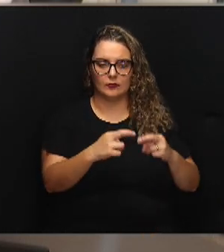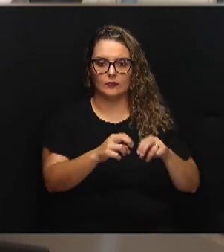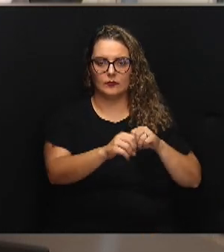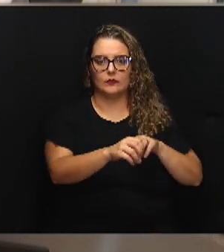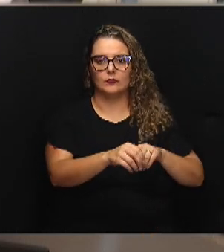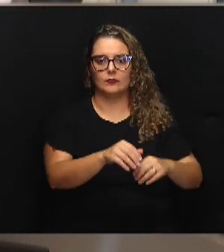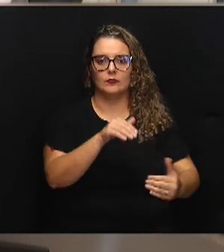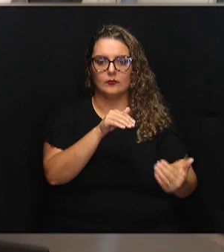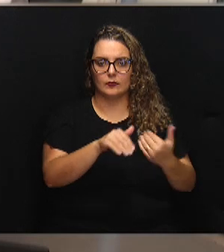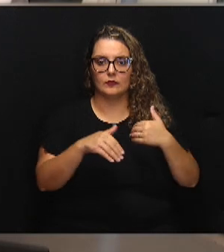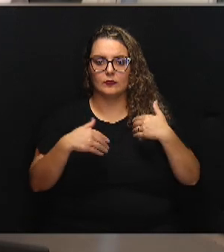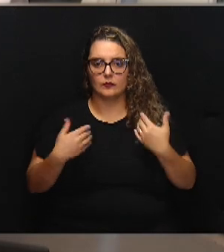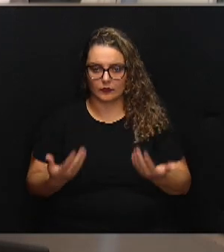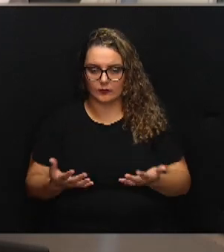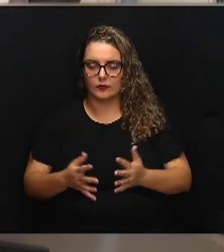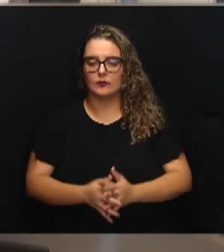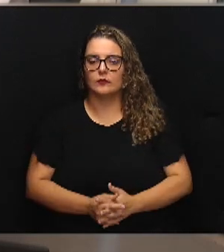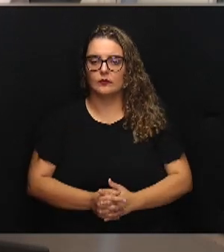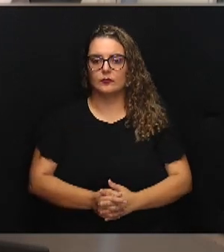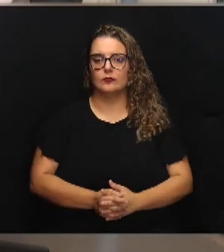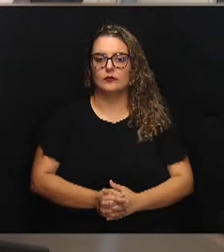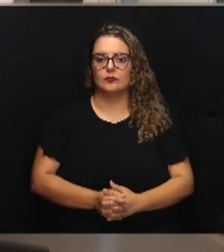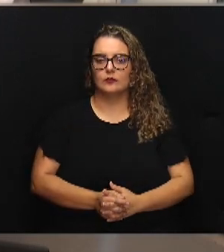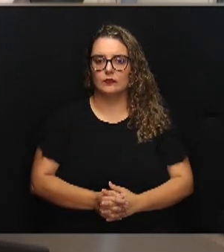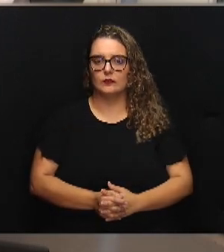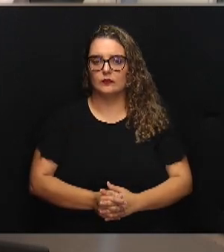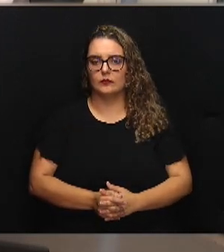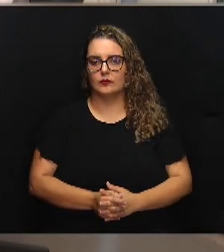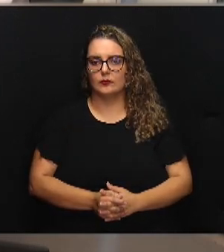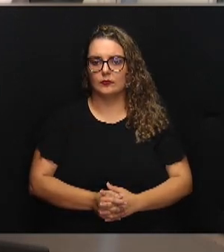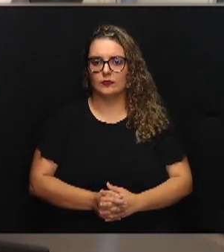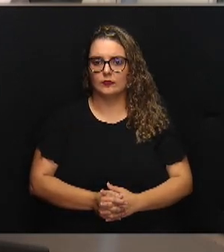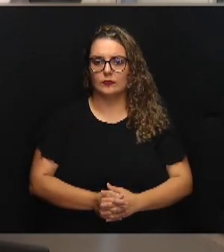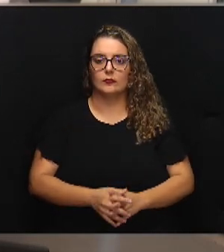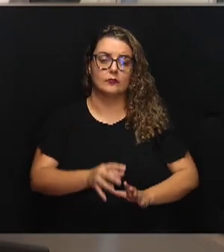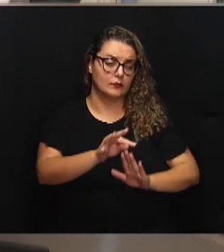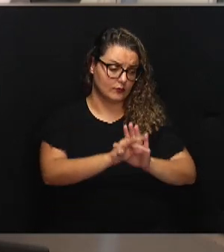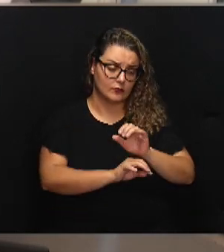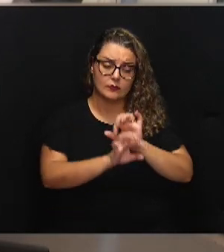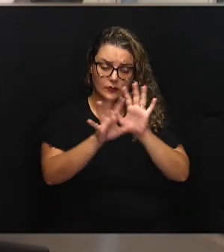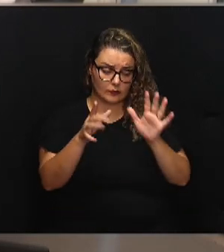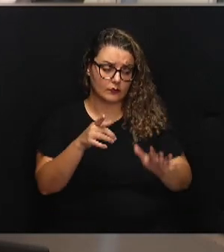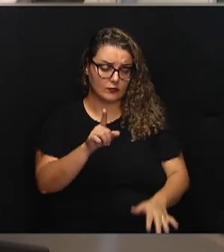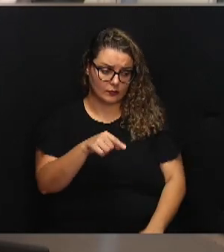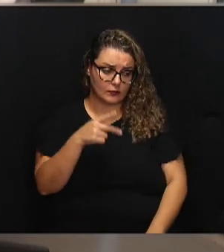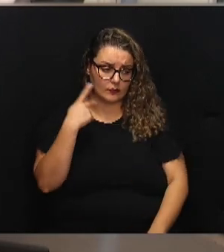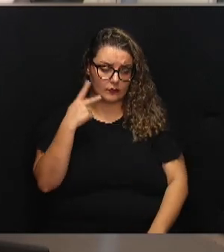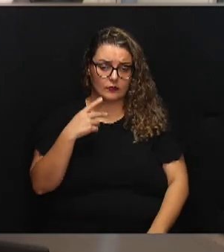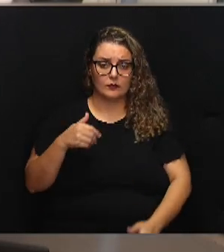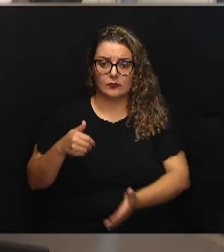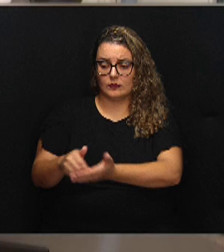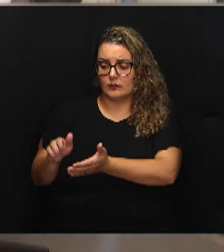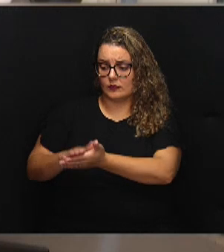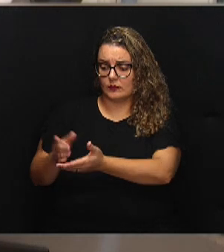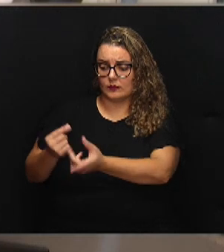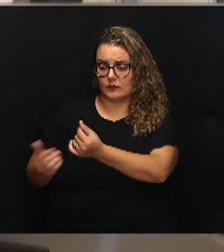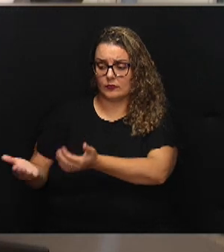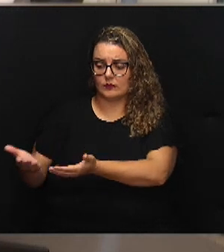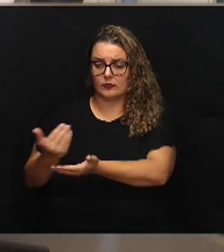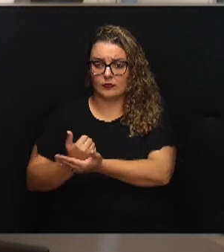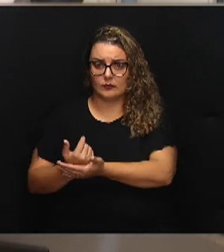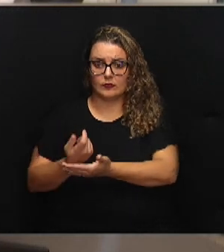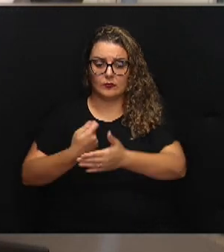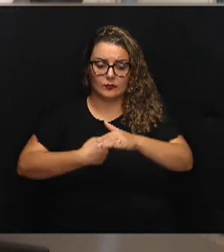trânsito. Então, eu acho que o texto é bem claro, né, vereador? Então, as multas a gente tem que ser, elas